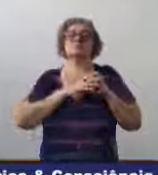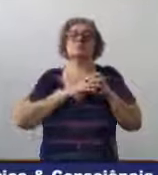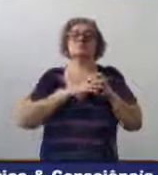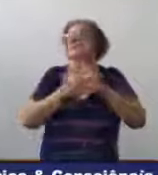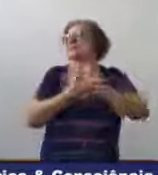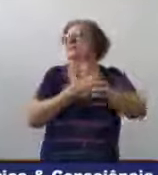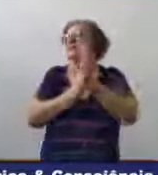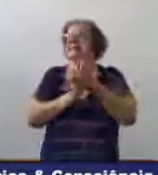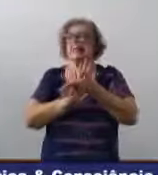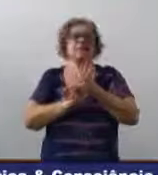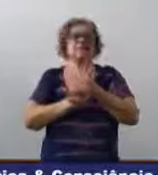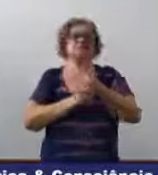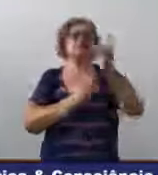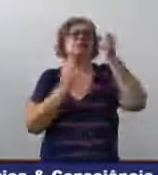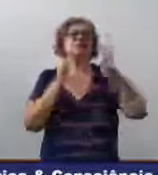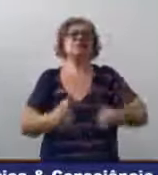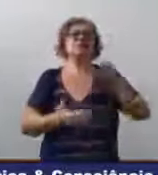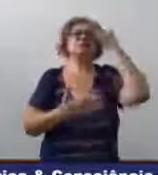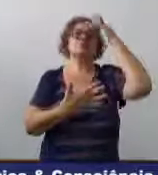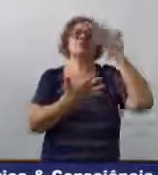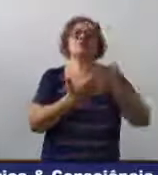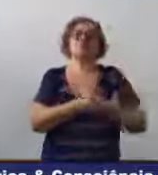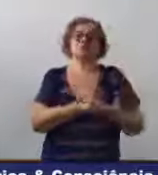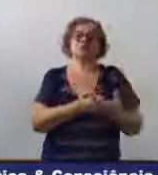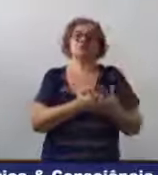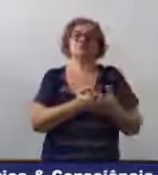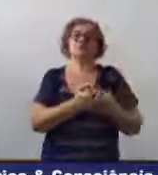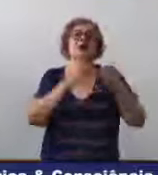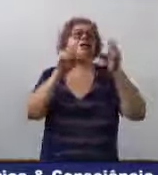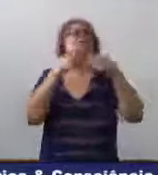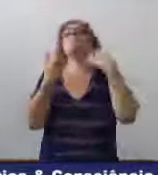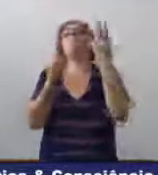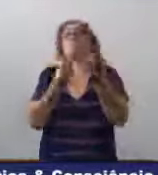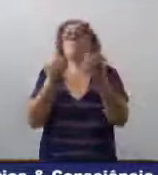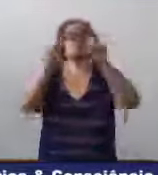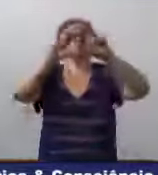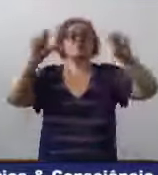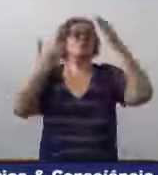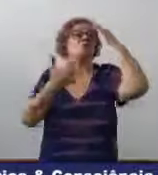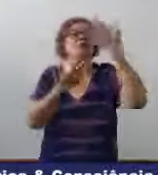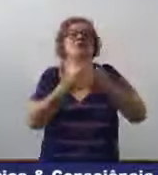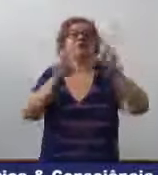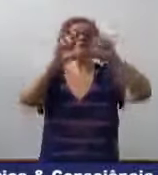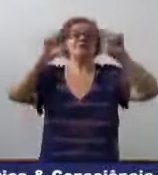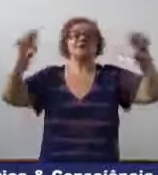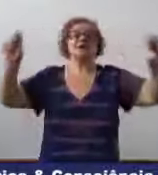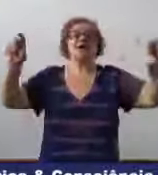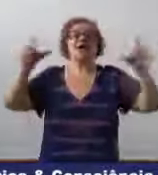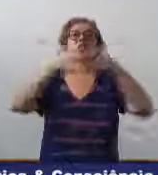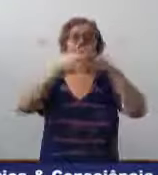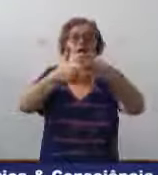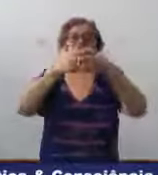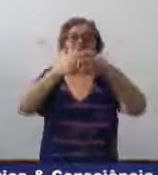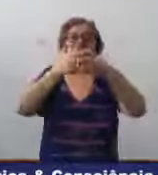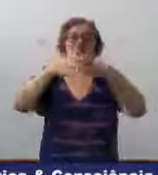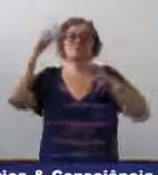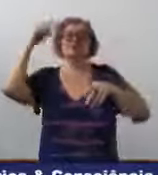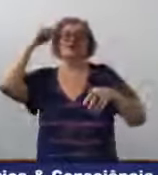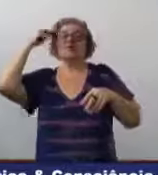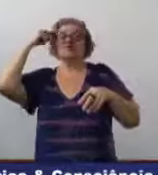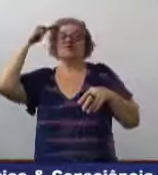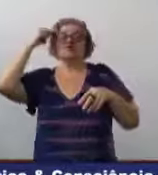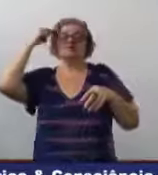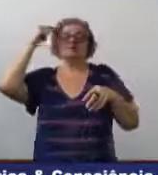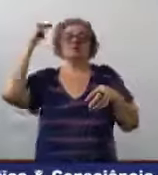Se em nada podemos acreditar, também não podemos acreditar nessa frase. E criamos a confusão no pensamento cético.